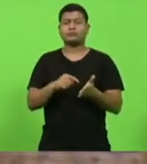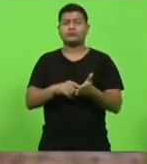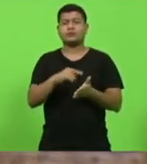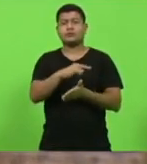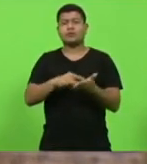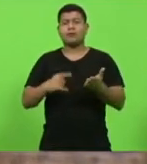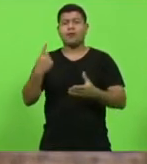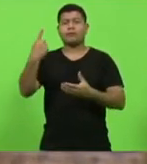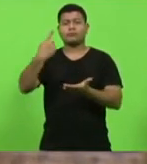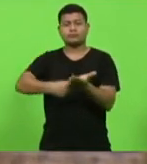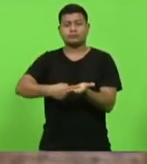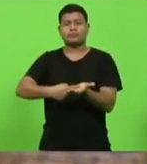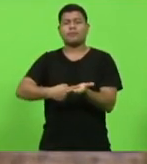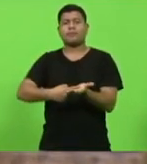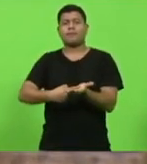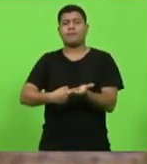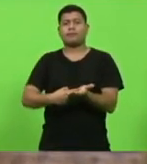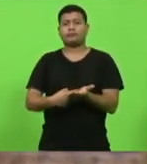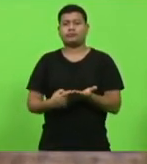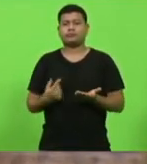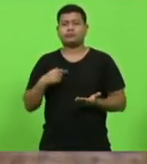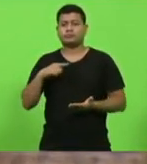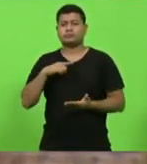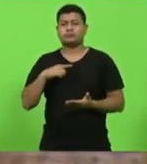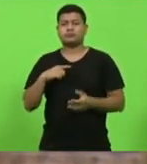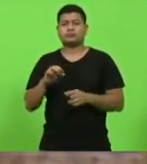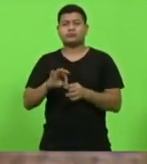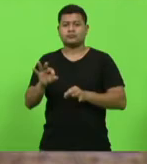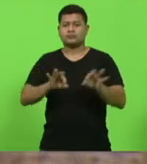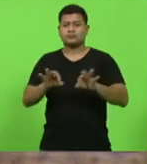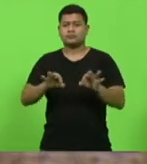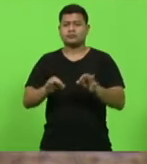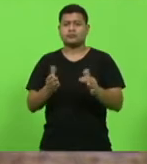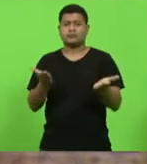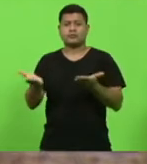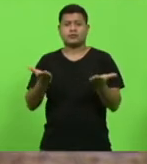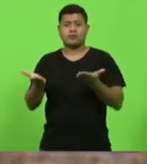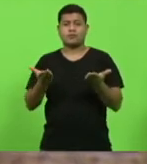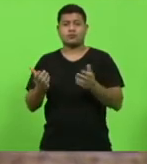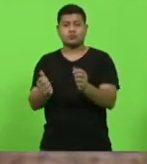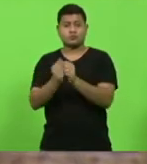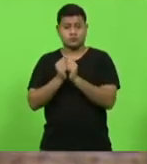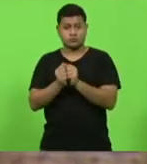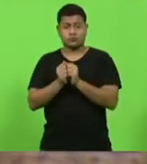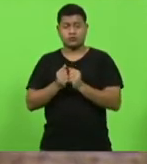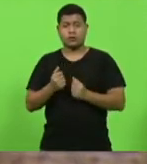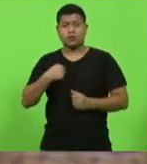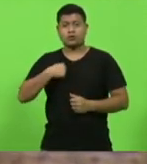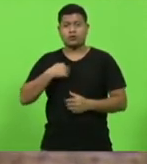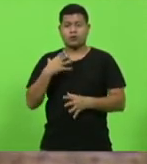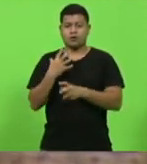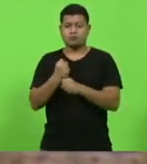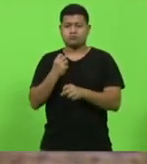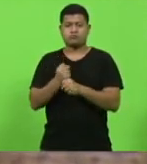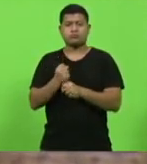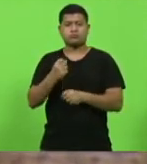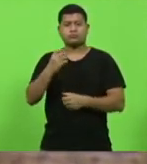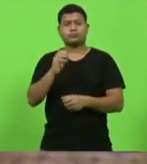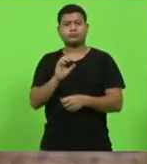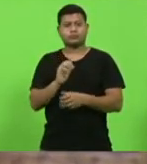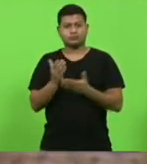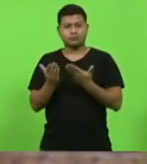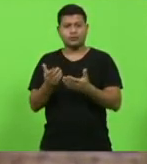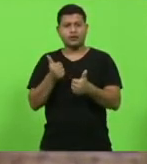desse acordo para fazer é licitações de forma conjunto o nosso Tribunal de Contas tem efetivamente um